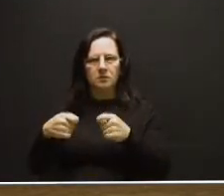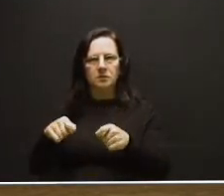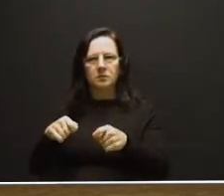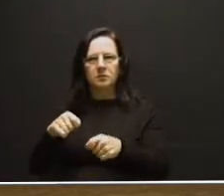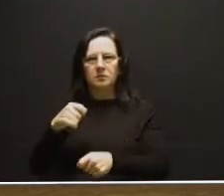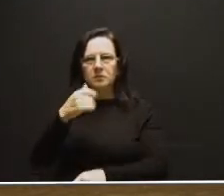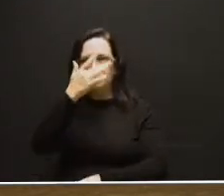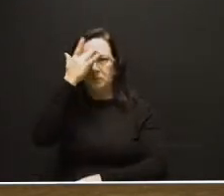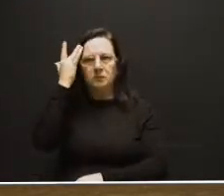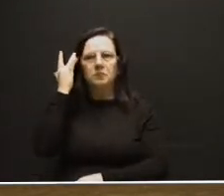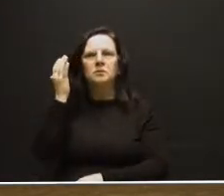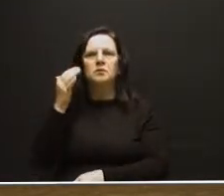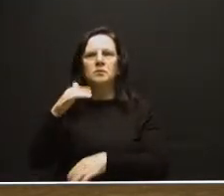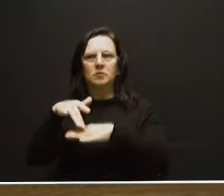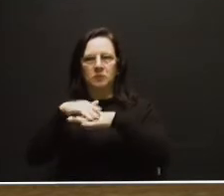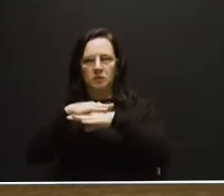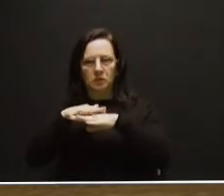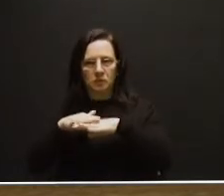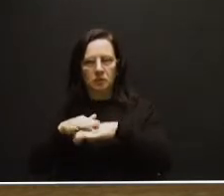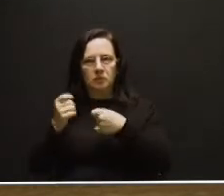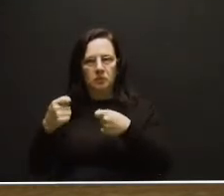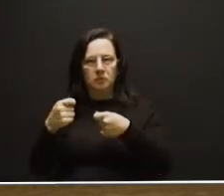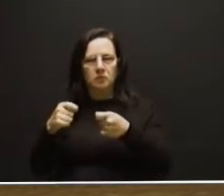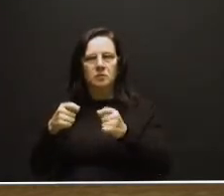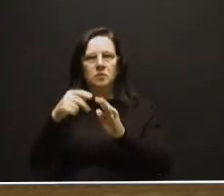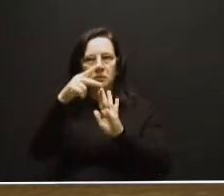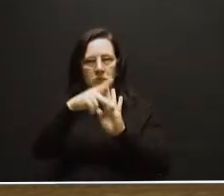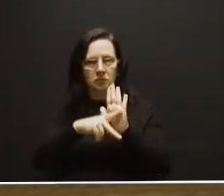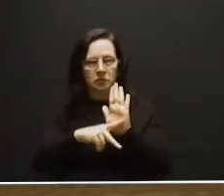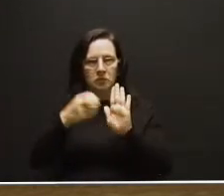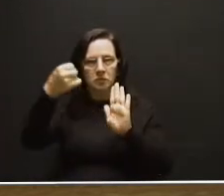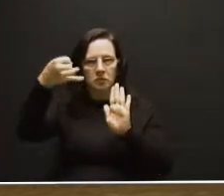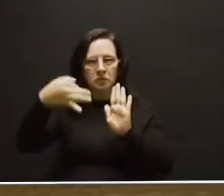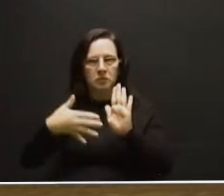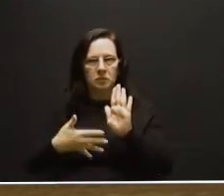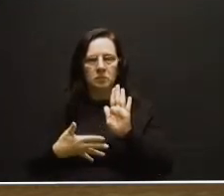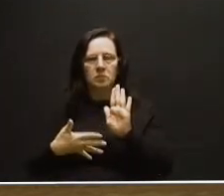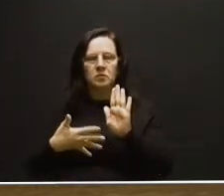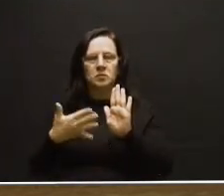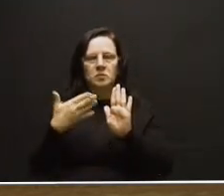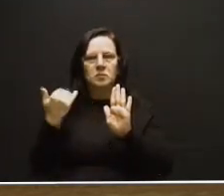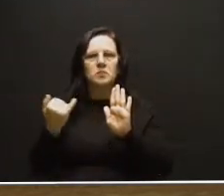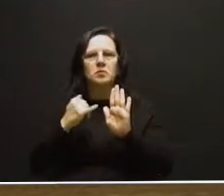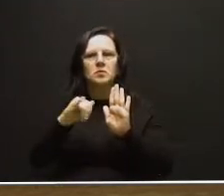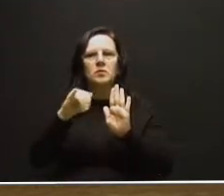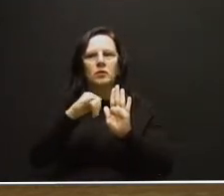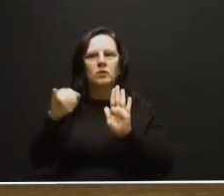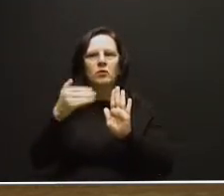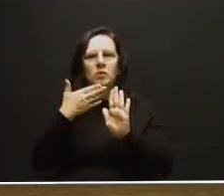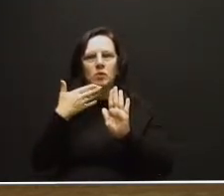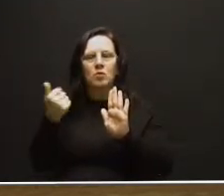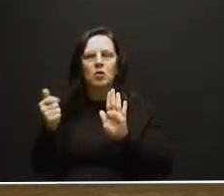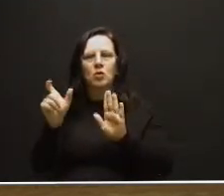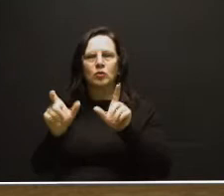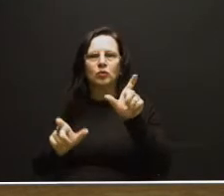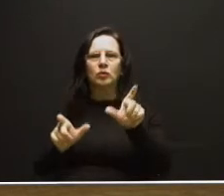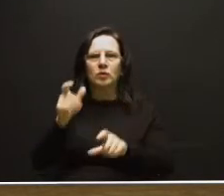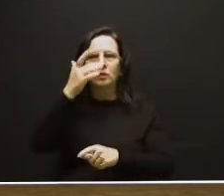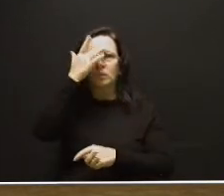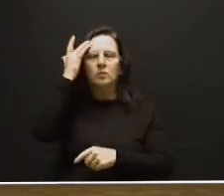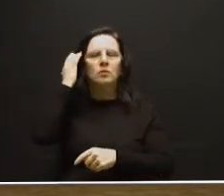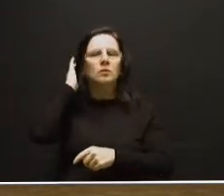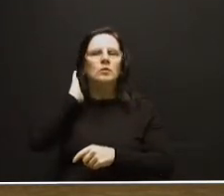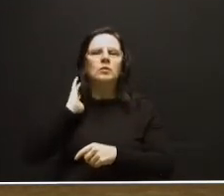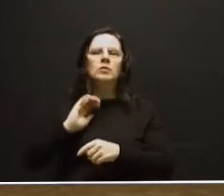paciente esse projeto vai vai trazer uma transparência maior e da informação melhor para agilizar o atendimento